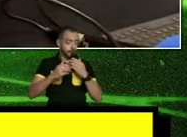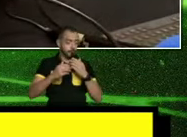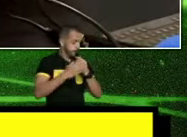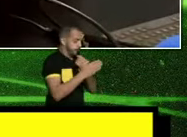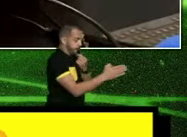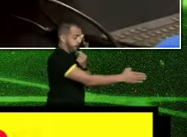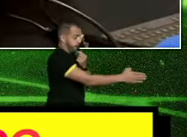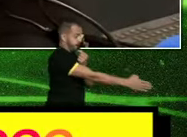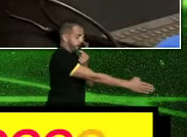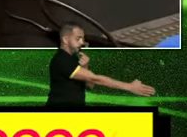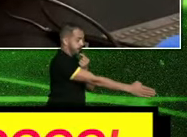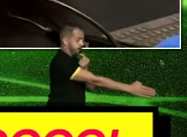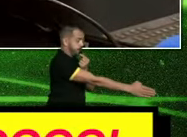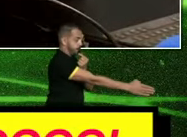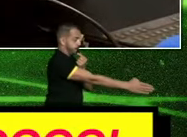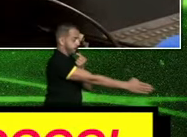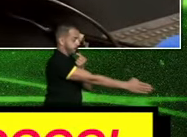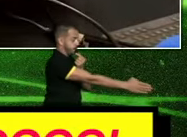doido